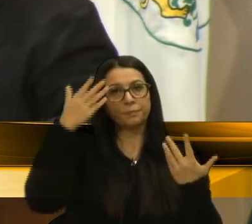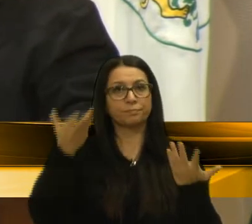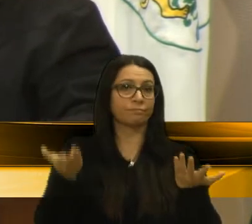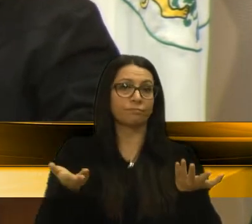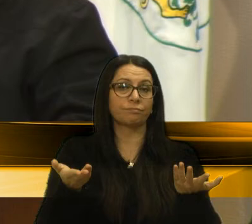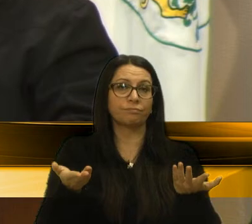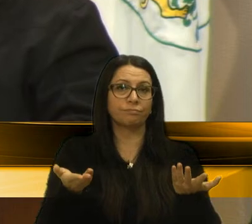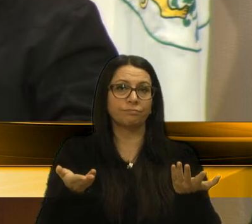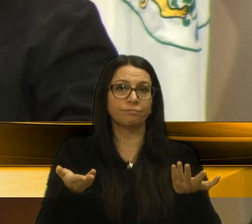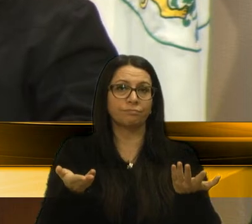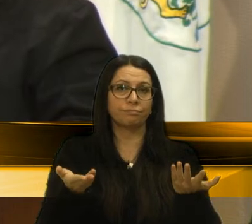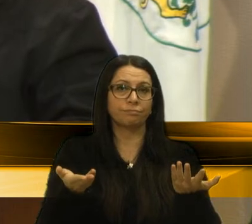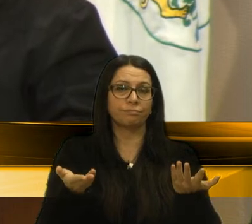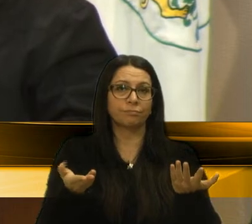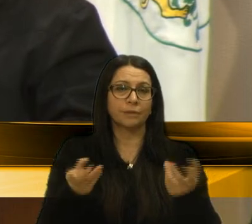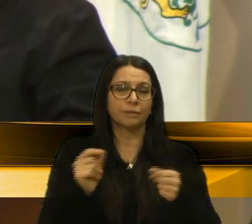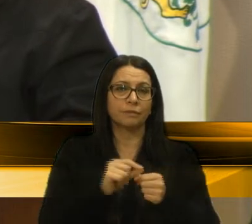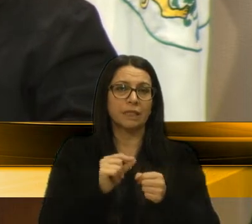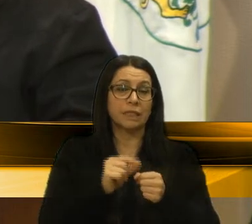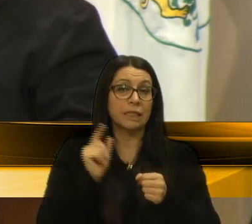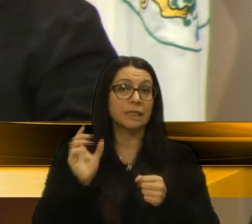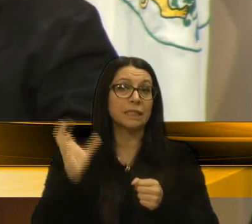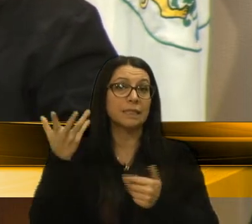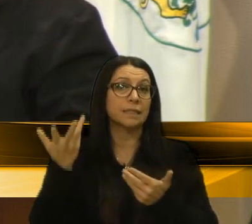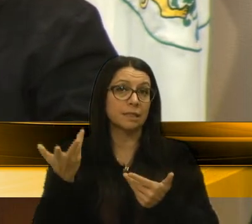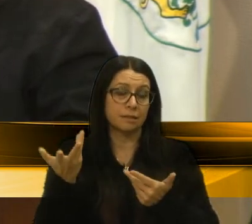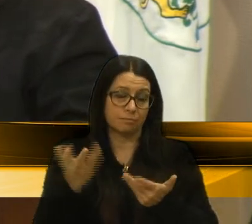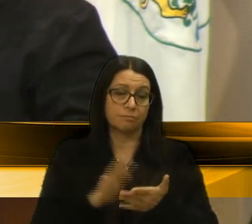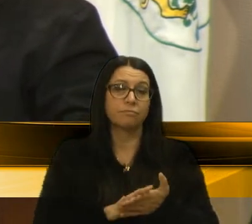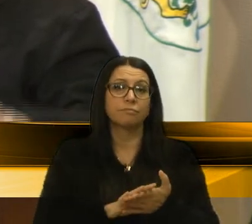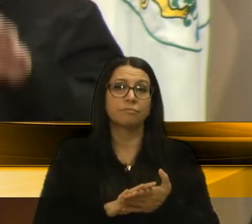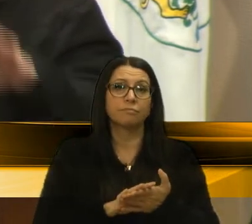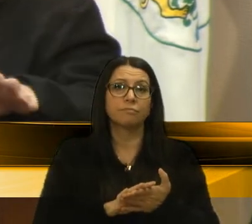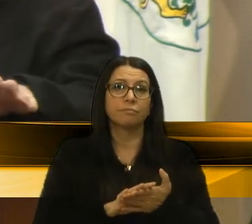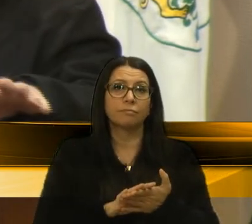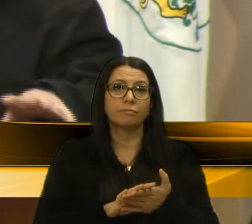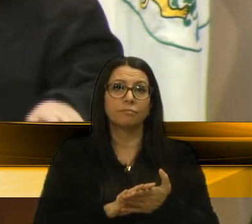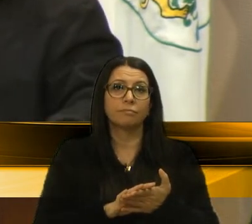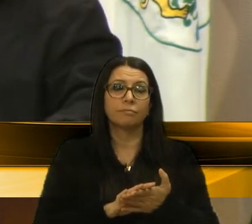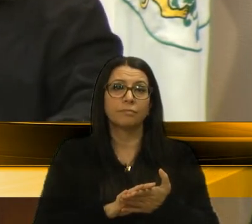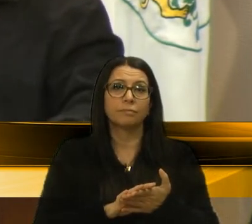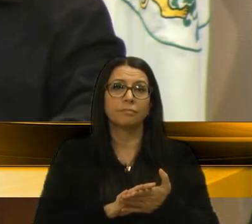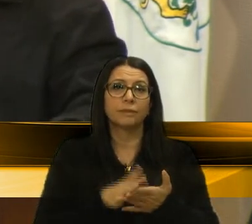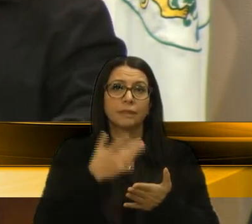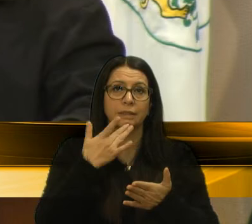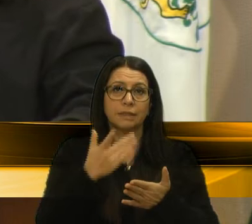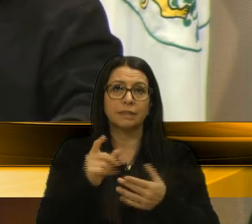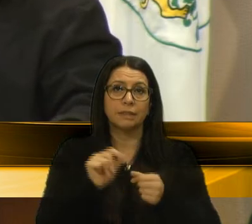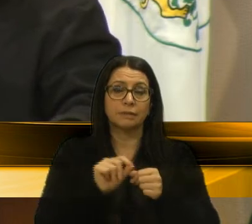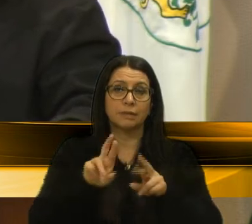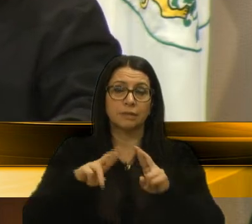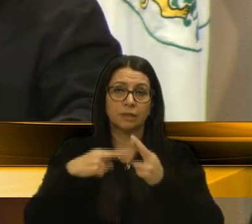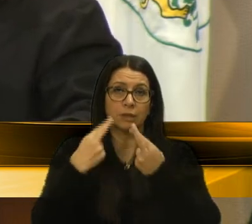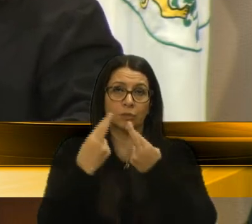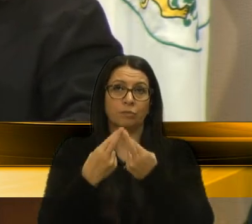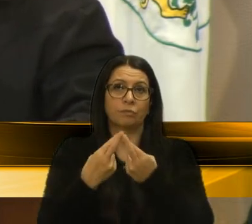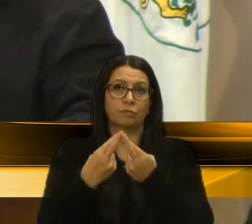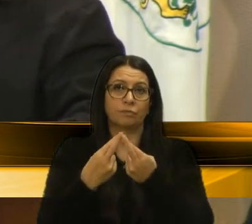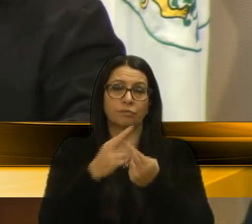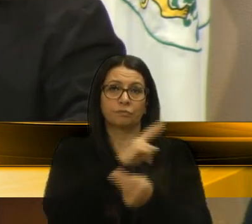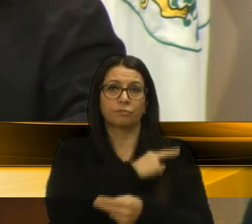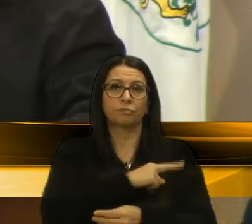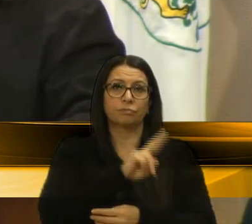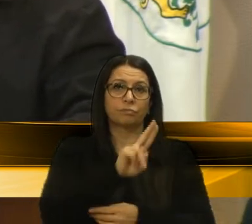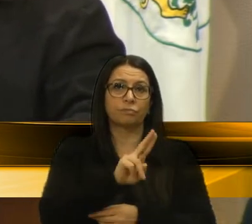gente tomar essa decisão tão temerária. À tarde, então, estaremos reunidos com os representantes